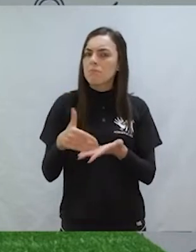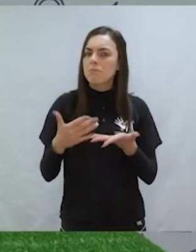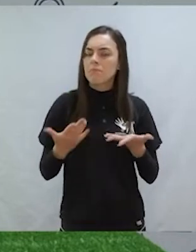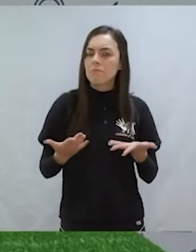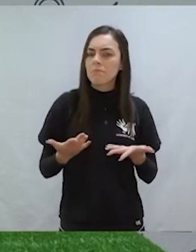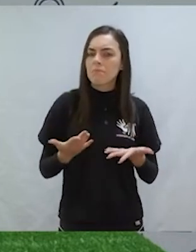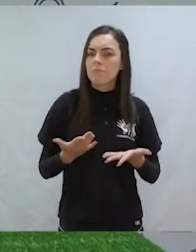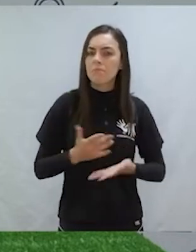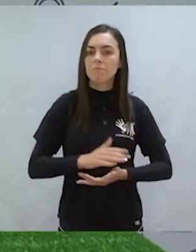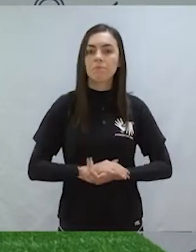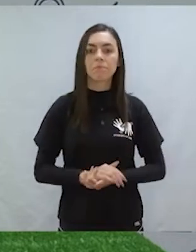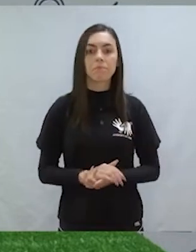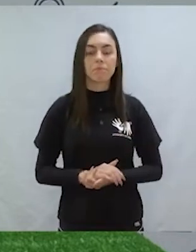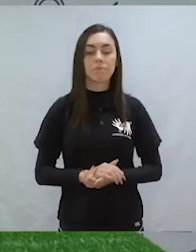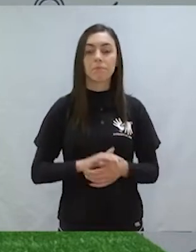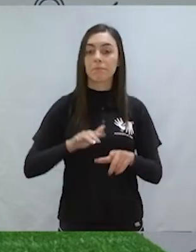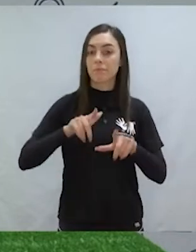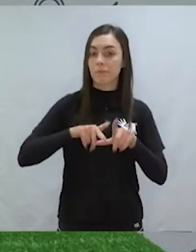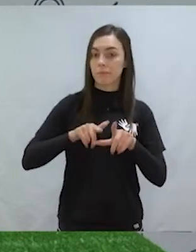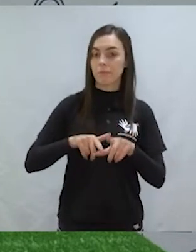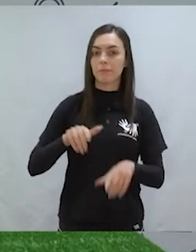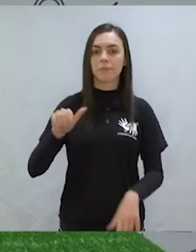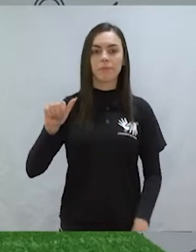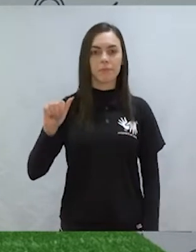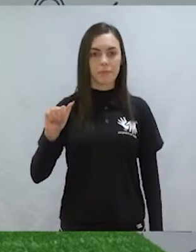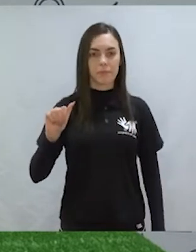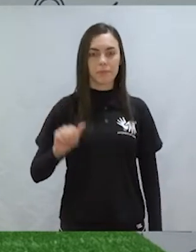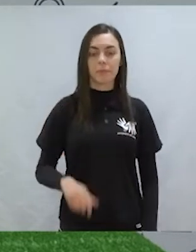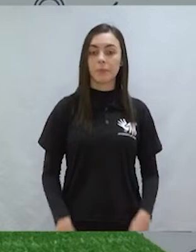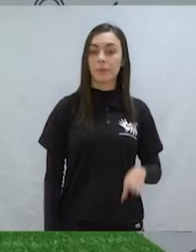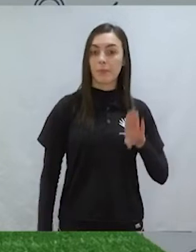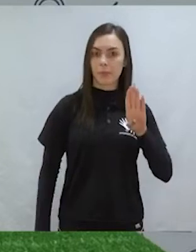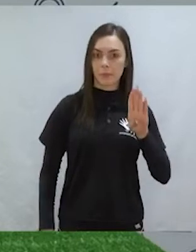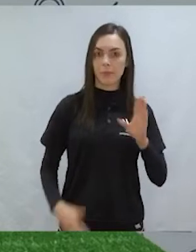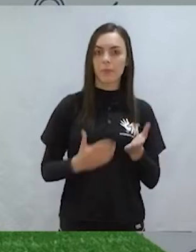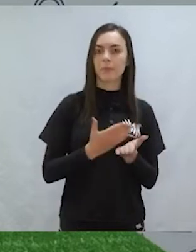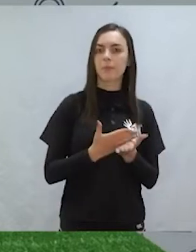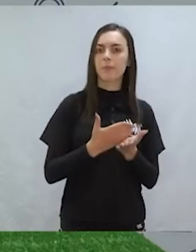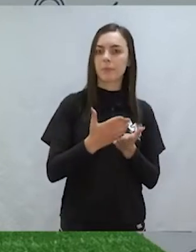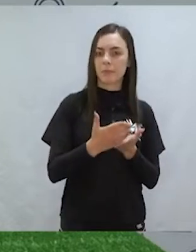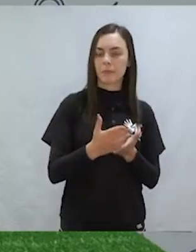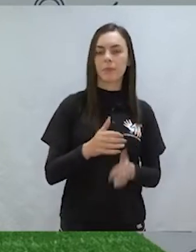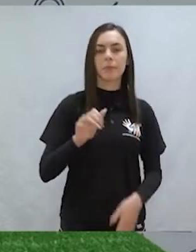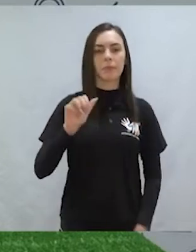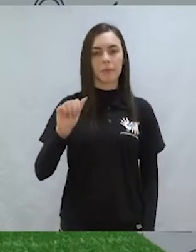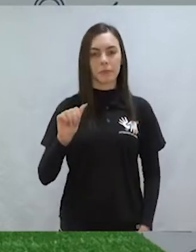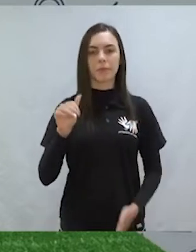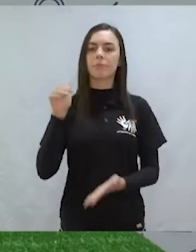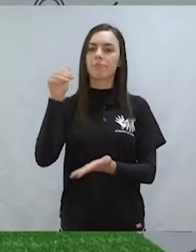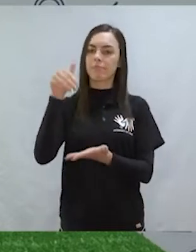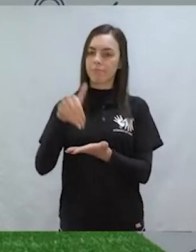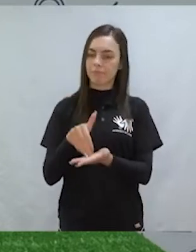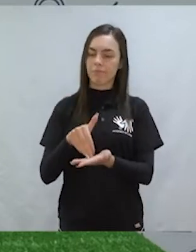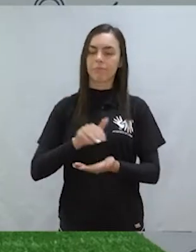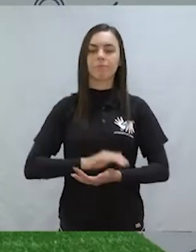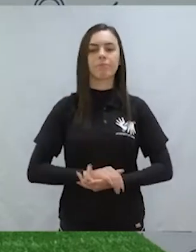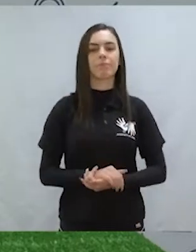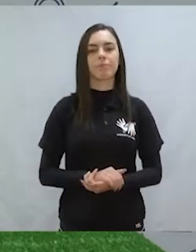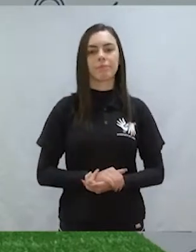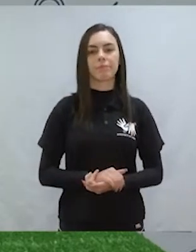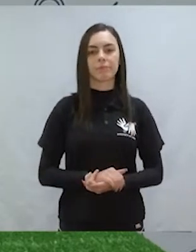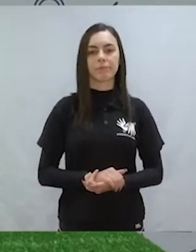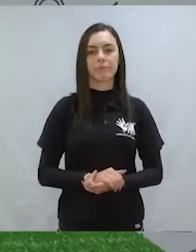a nossa palavra? É a letra A. Então, a B é a qual começa e a letra A é a